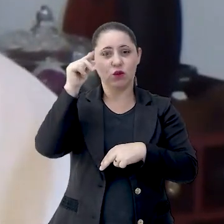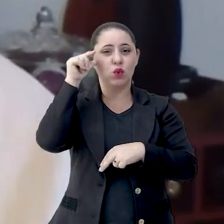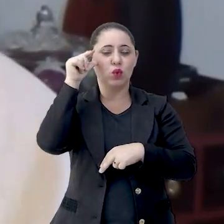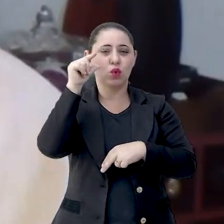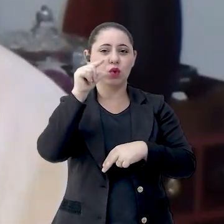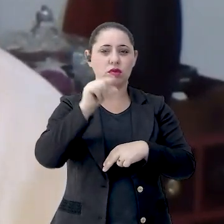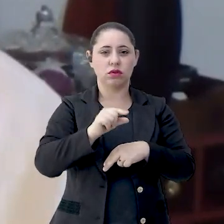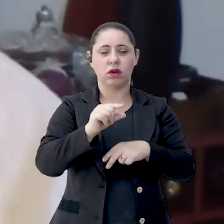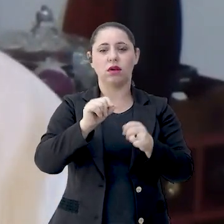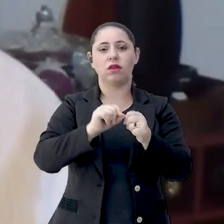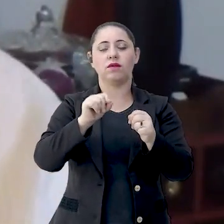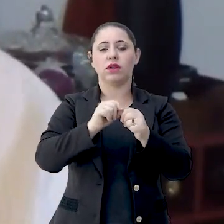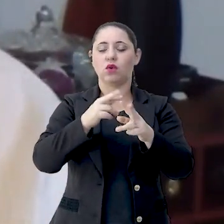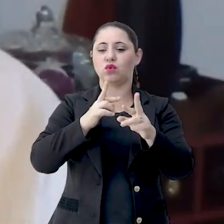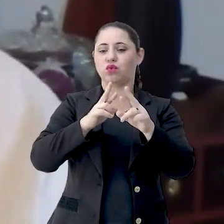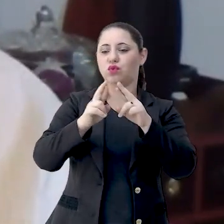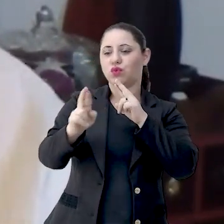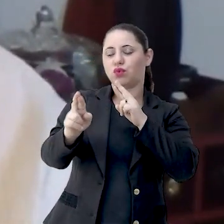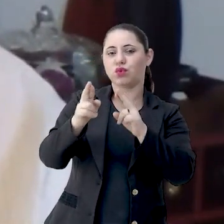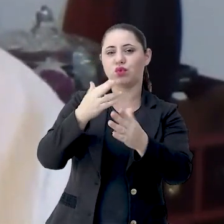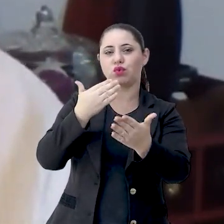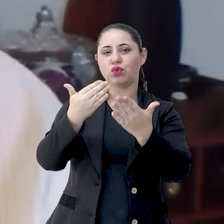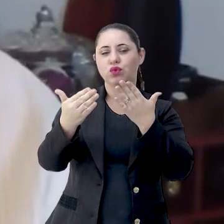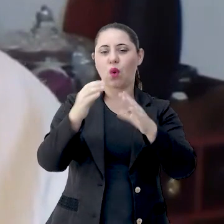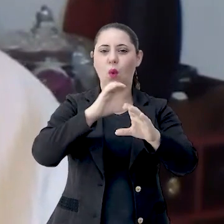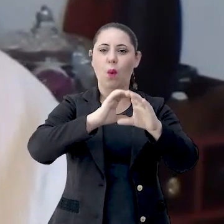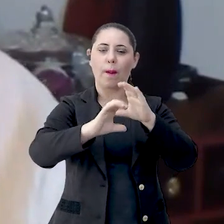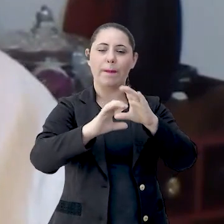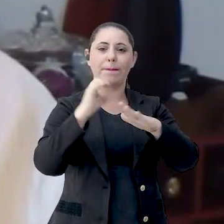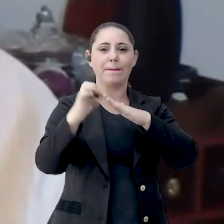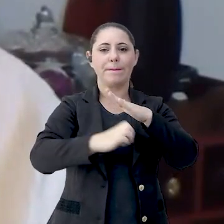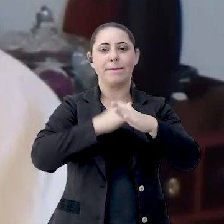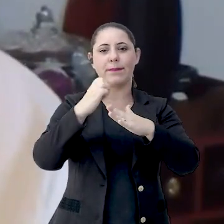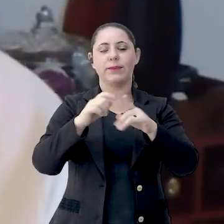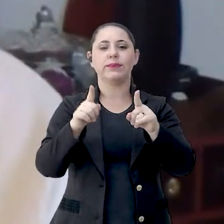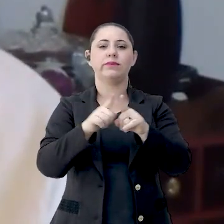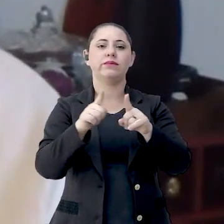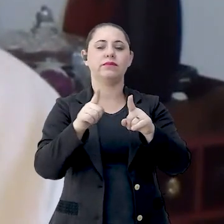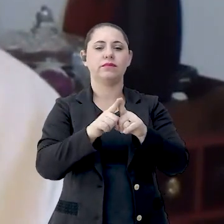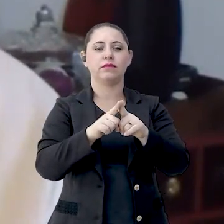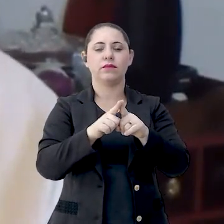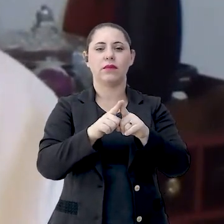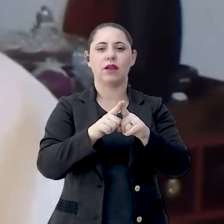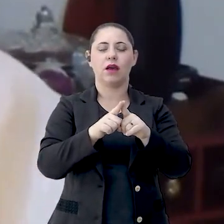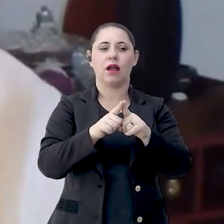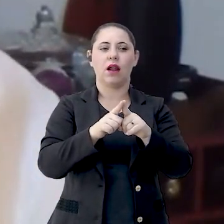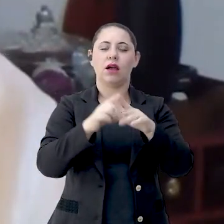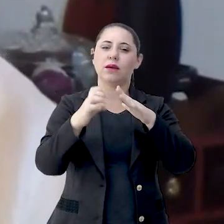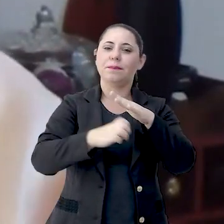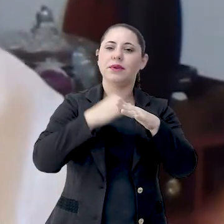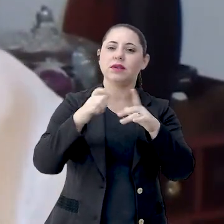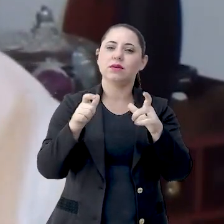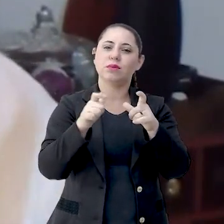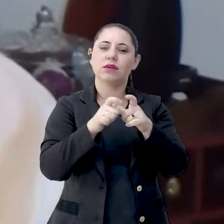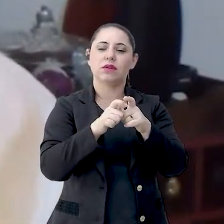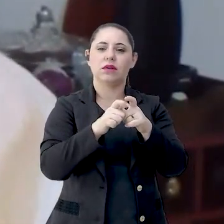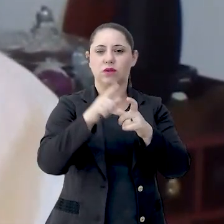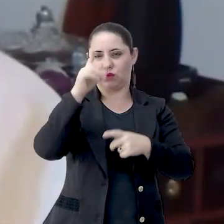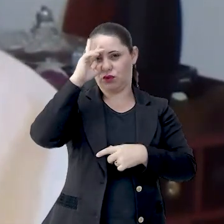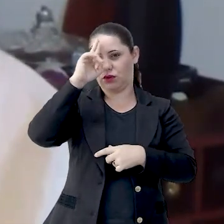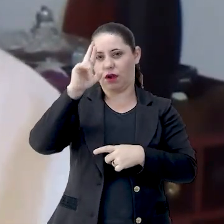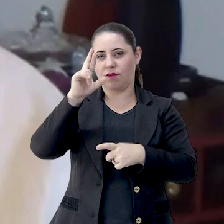se as prefeituras conseguirem fazer esse diálogo com as instituições, com as